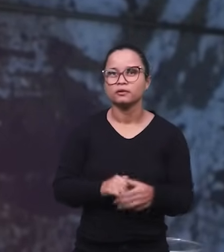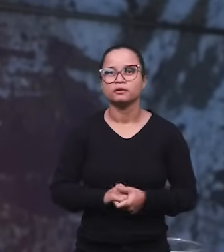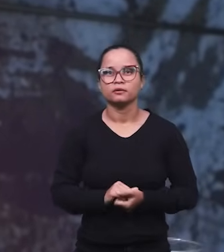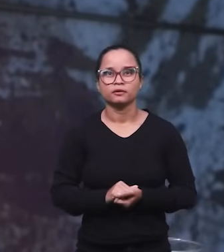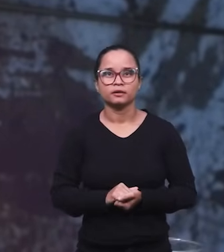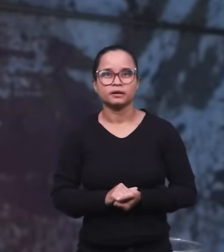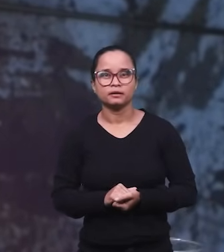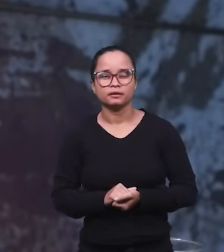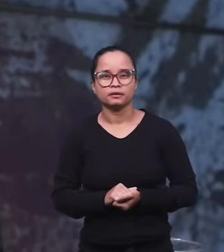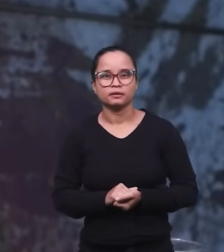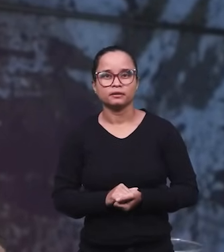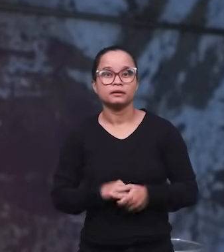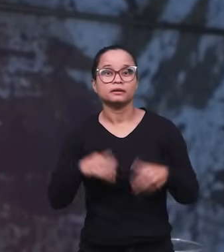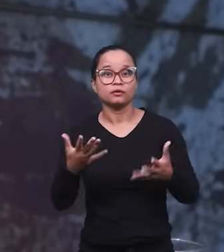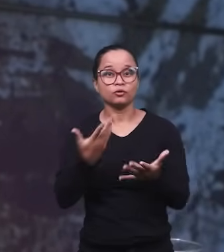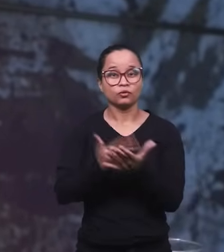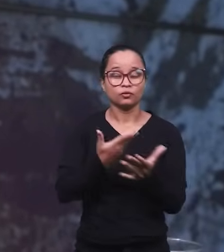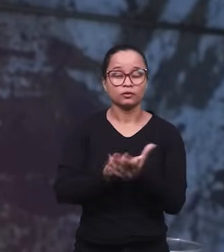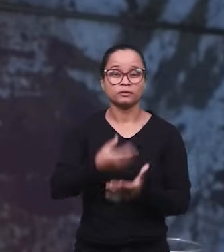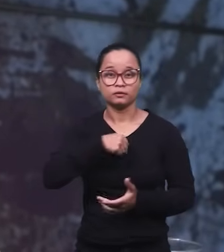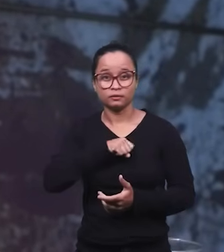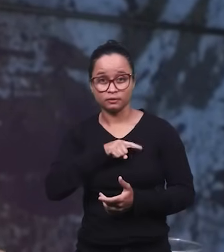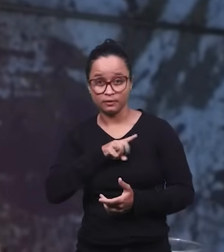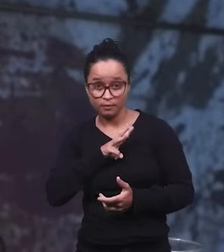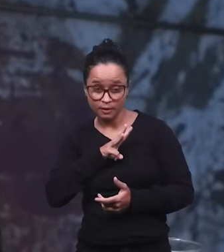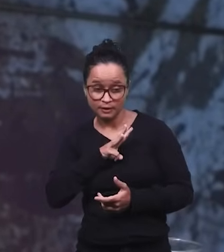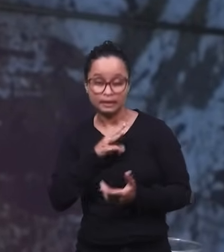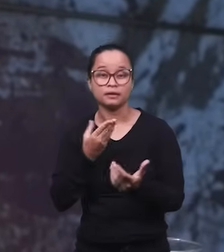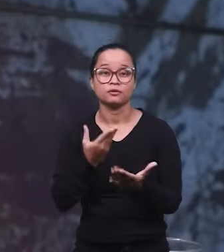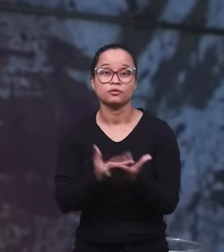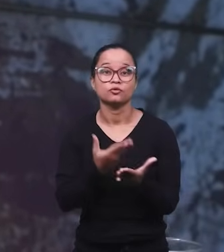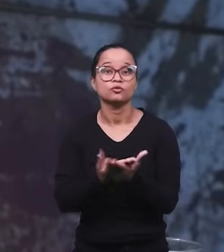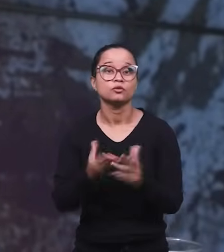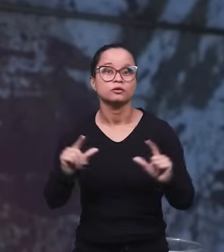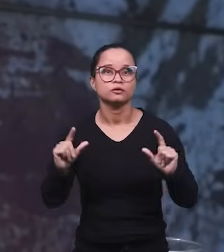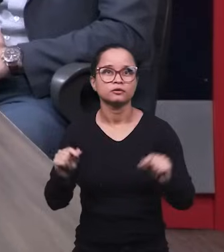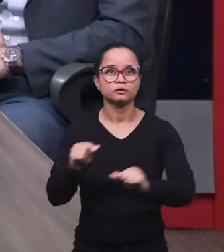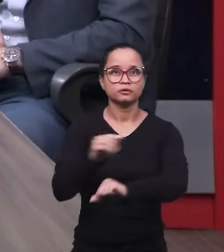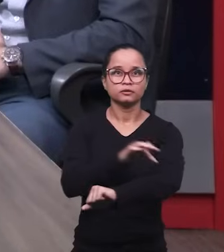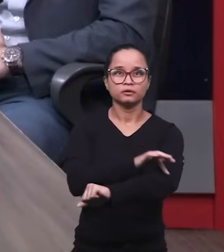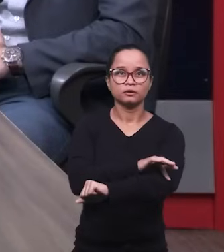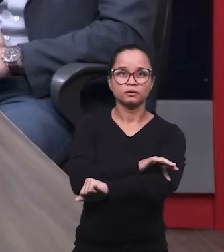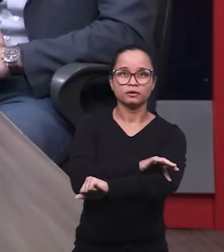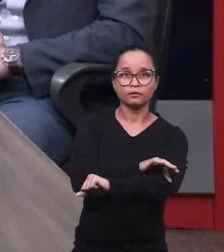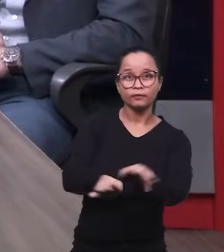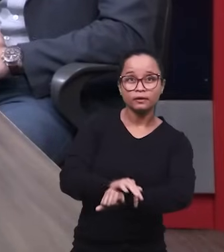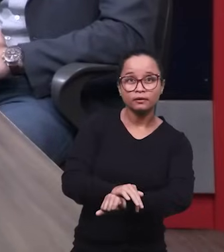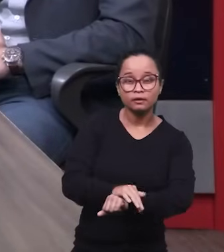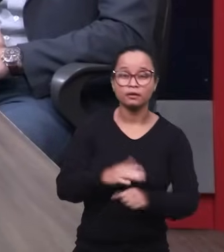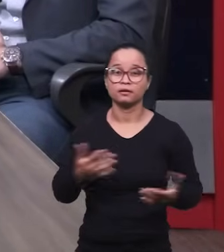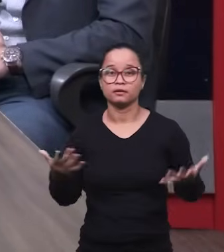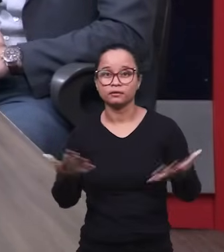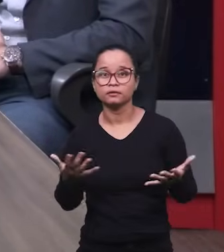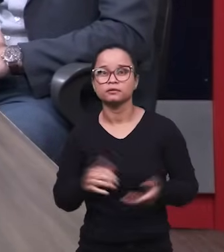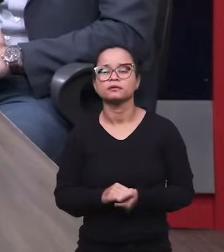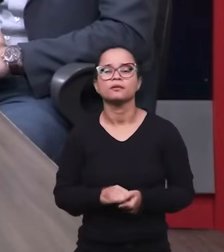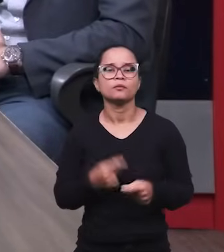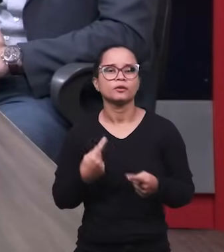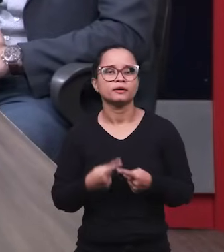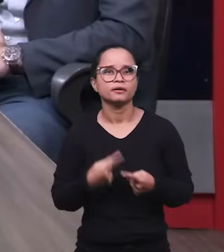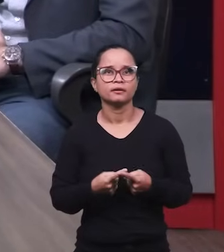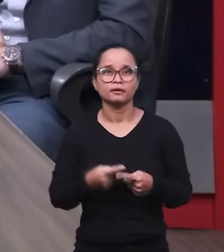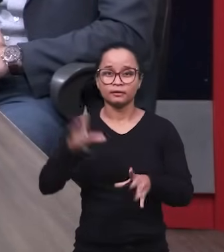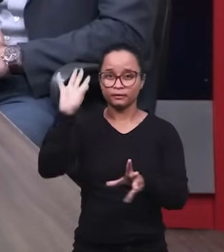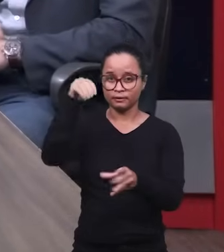eles estudam, quando eles estão no ensino médio ali, eles estudam o quê? A física newtoniana. Então por quê?